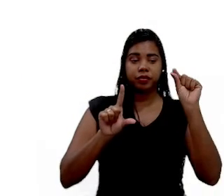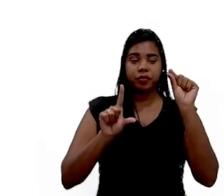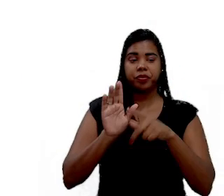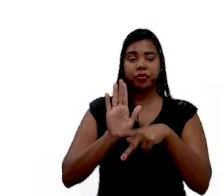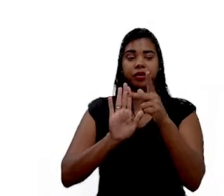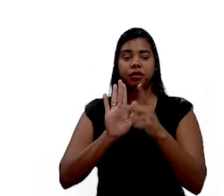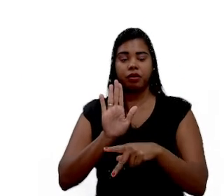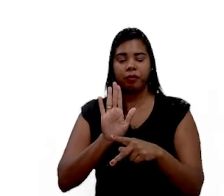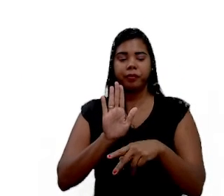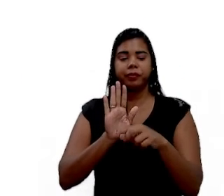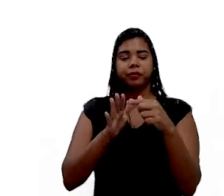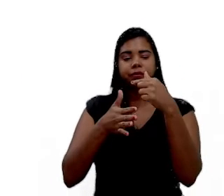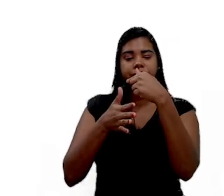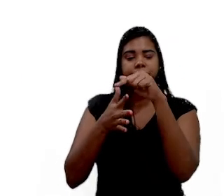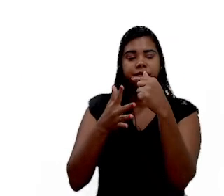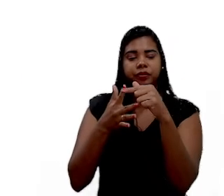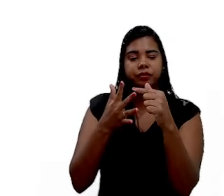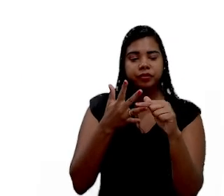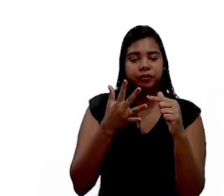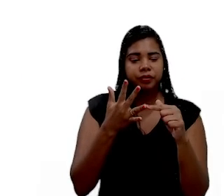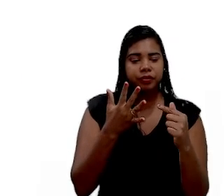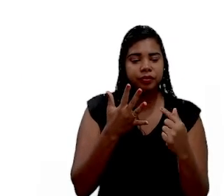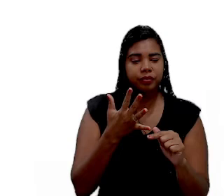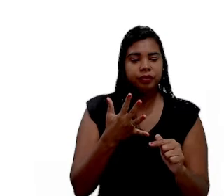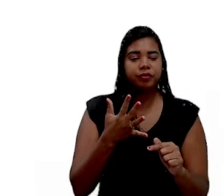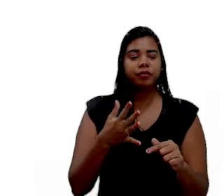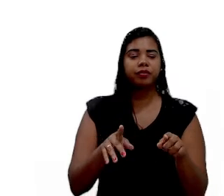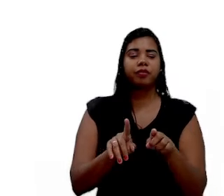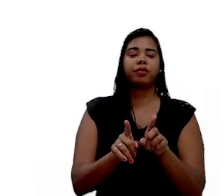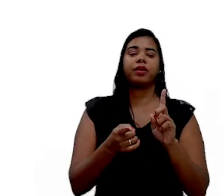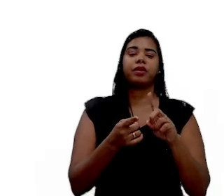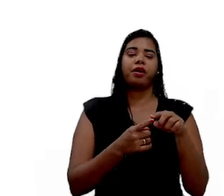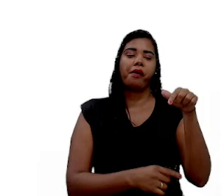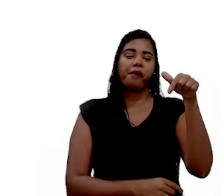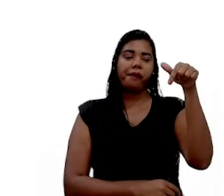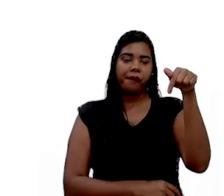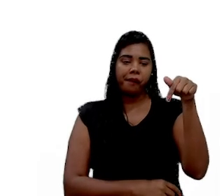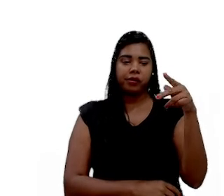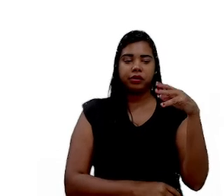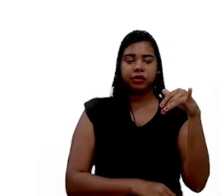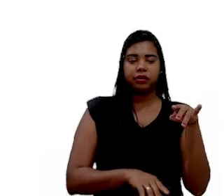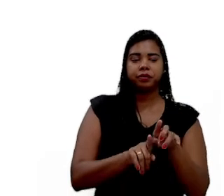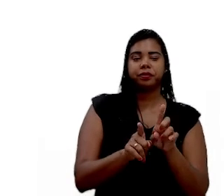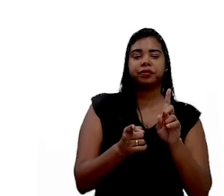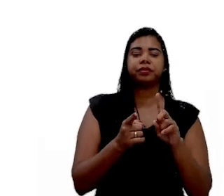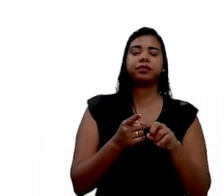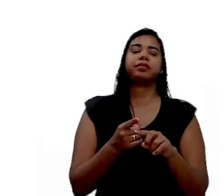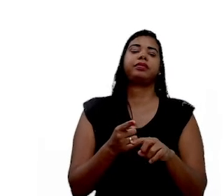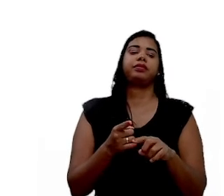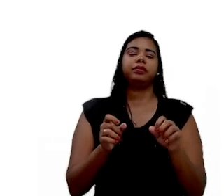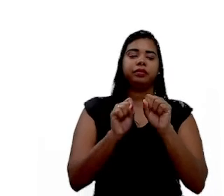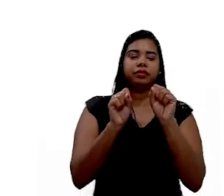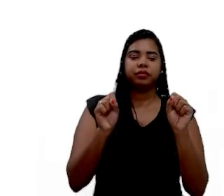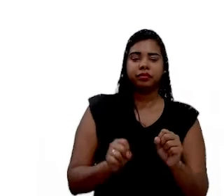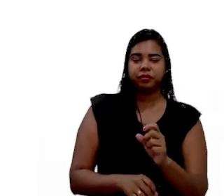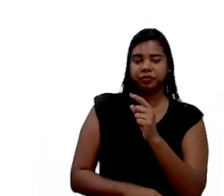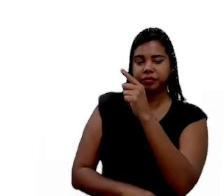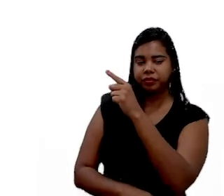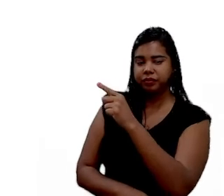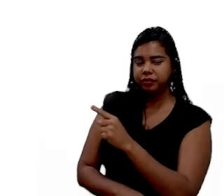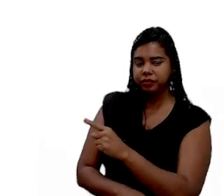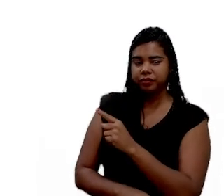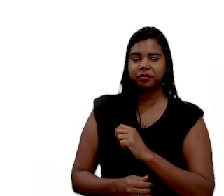ter que especificar, né, na parte do set.py, que é a parte da configuração, né, que vai existir